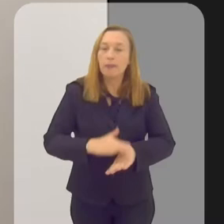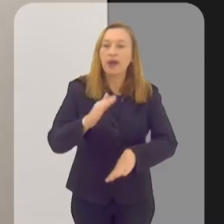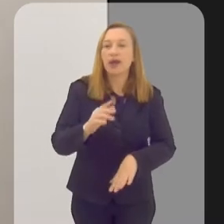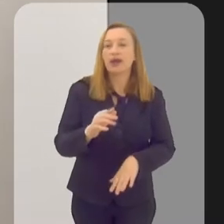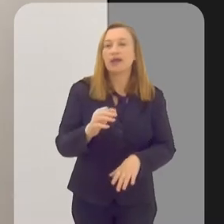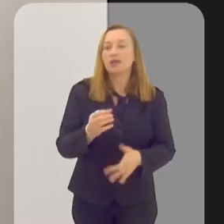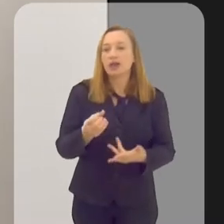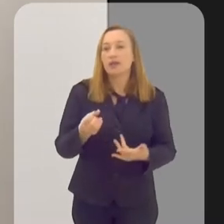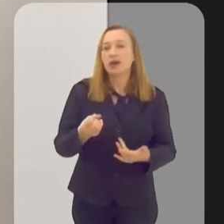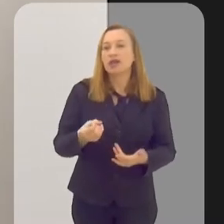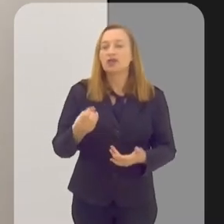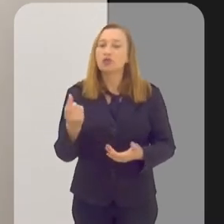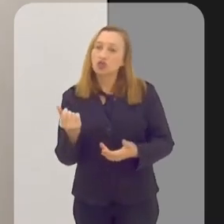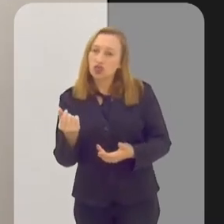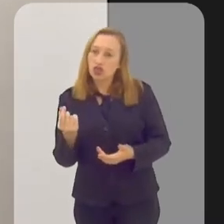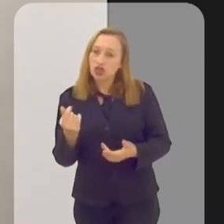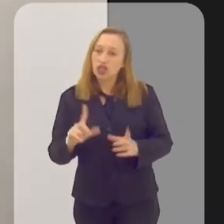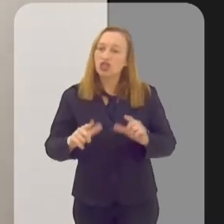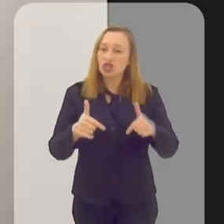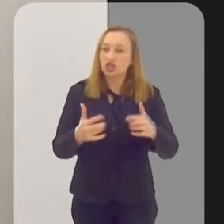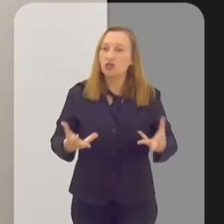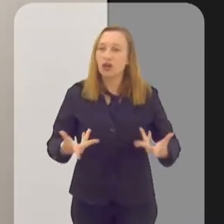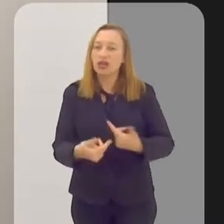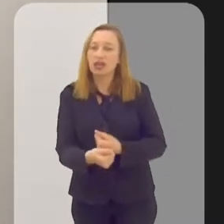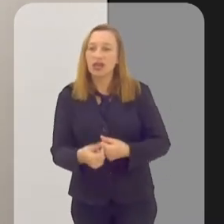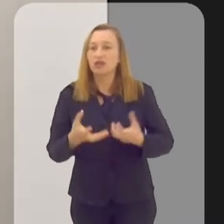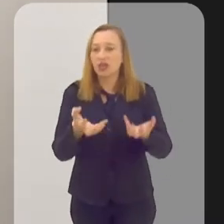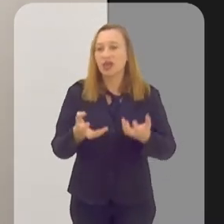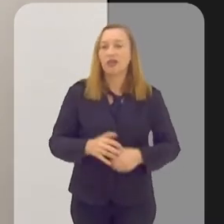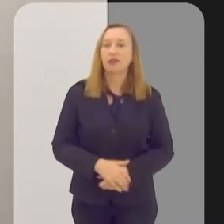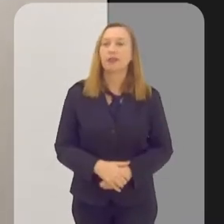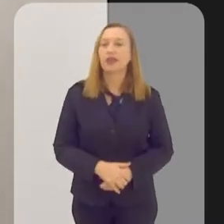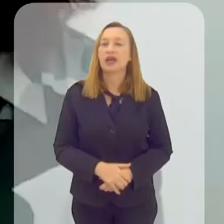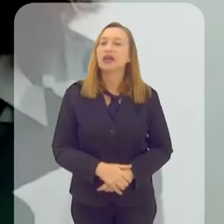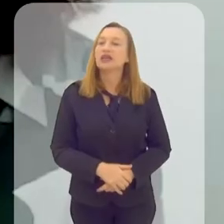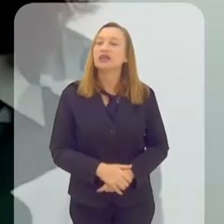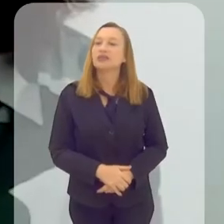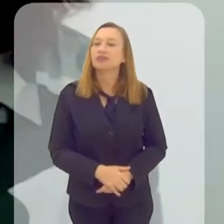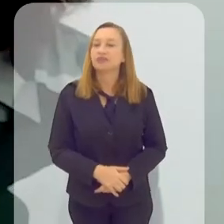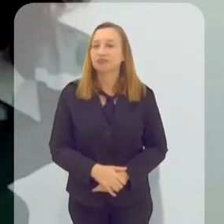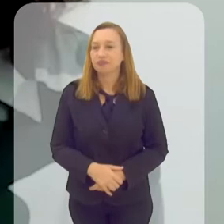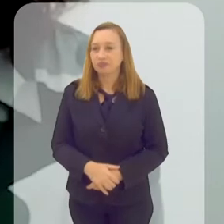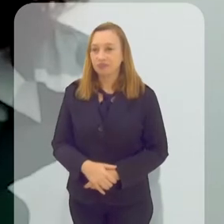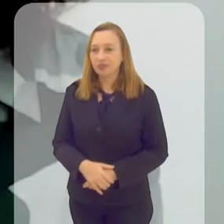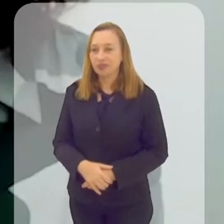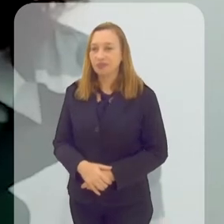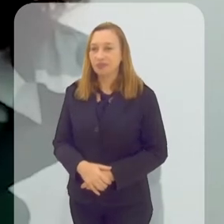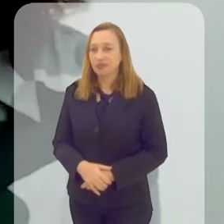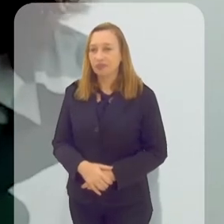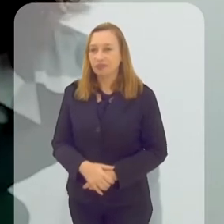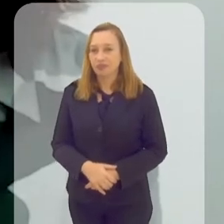utilizar bem o crédito e de ser adimplente nesse crédito que ela busca. E a evidência